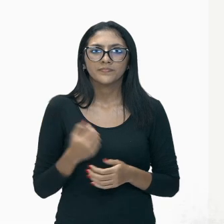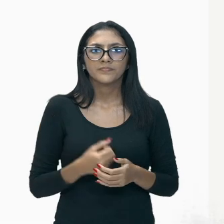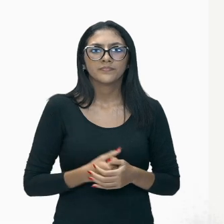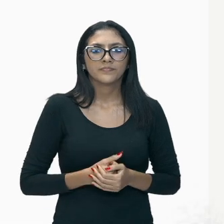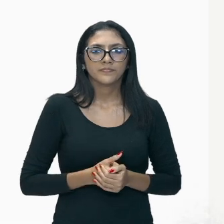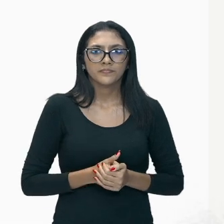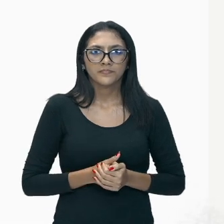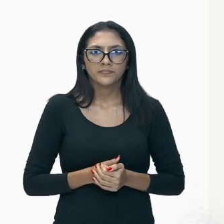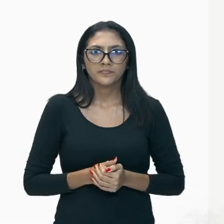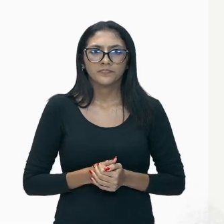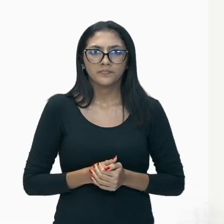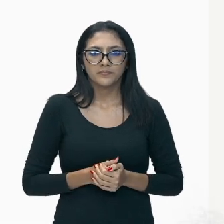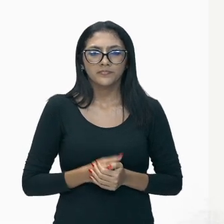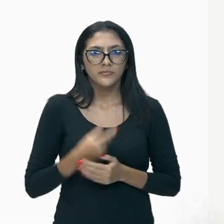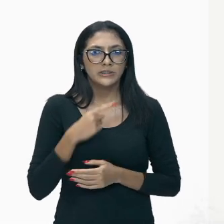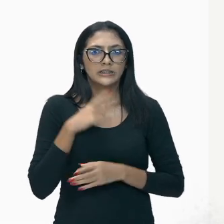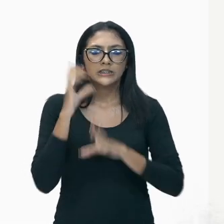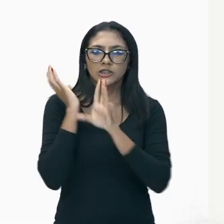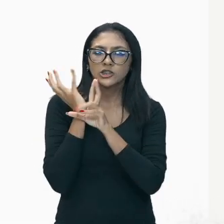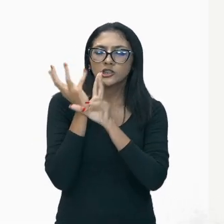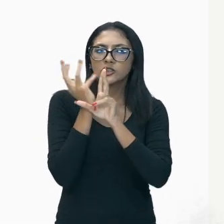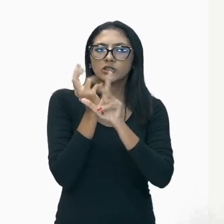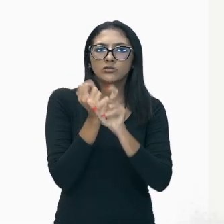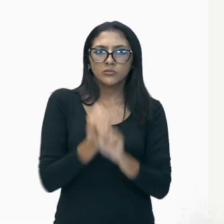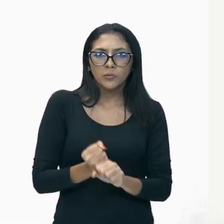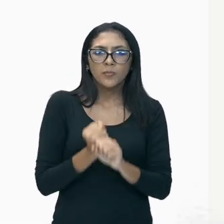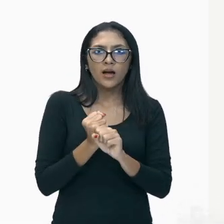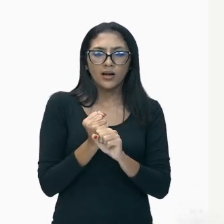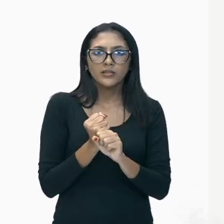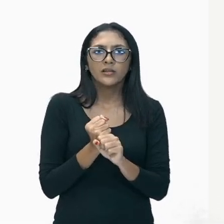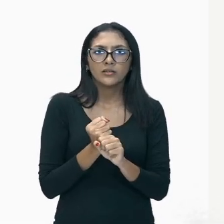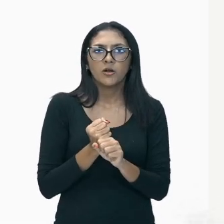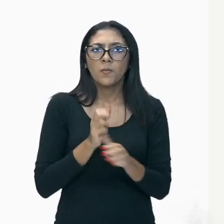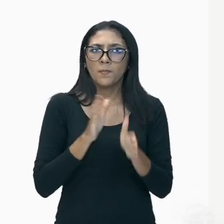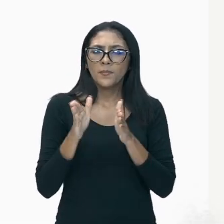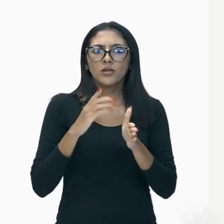Para calcularmos o tempo que a lâmpada permanece